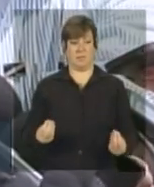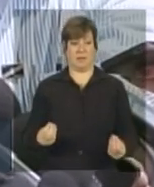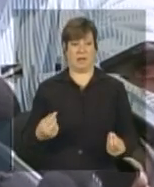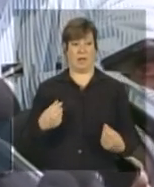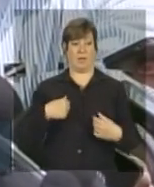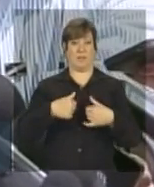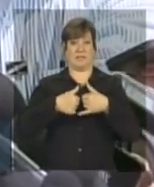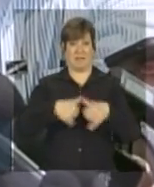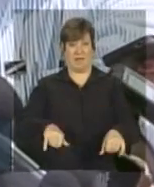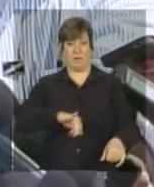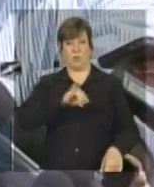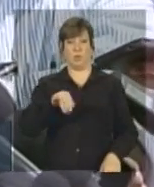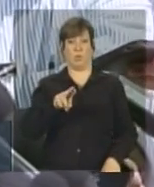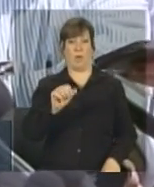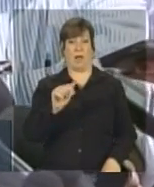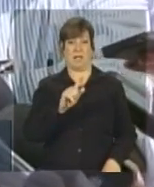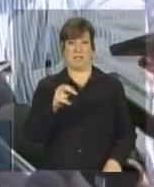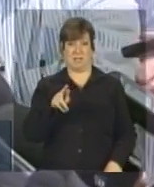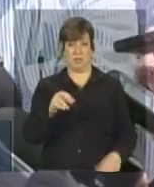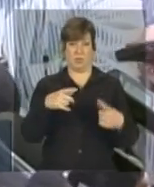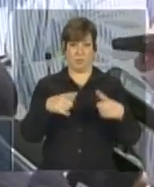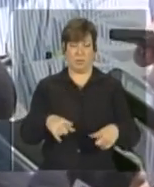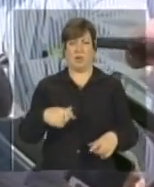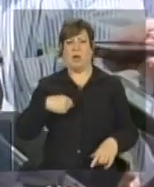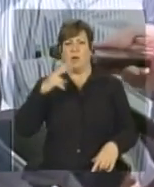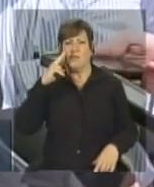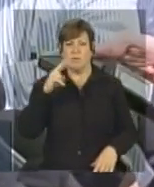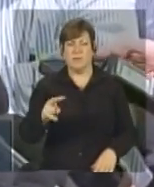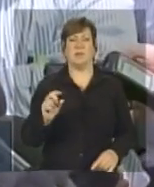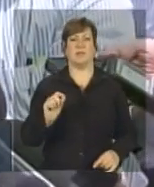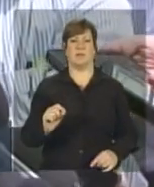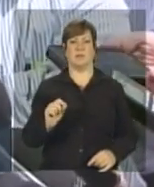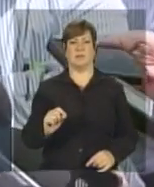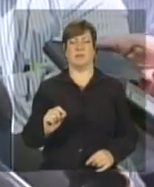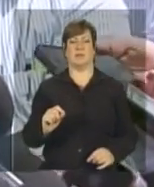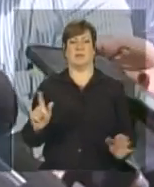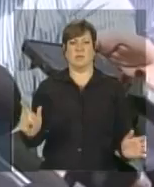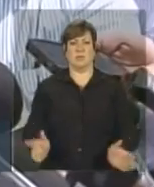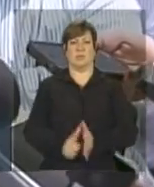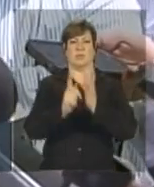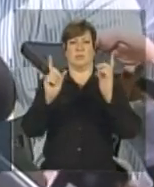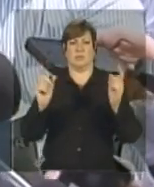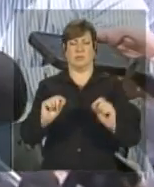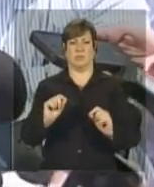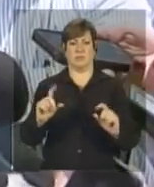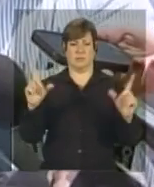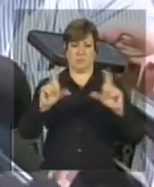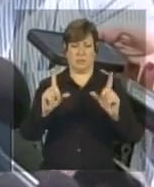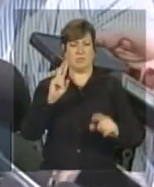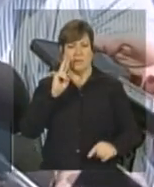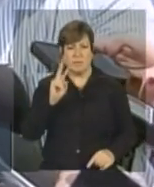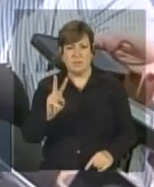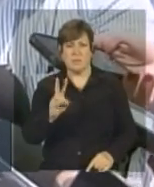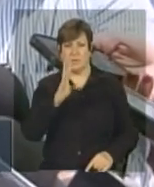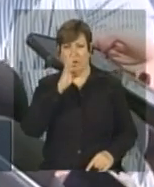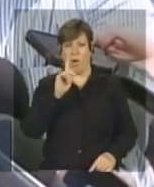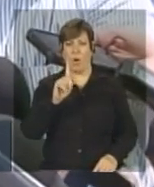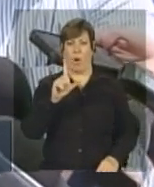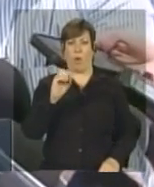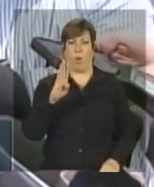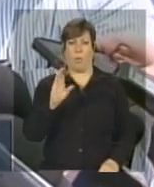estava lá em Juazeiro, quando eu vi as gravações divulgadas por uma televisão, a TV